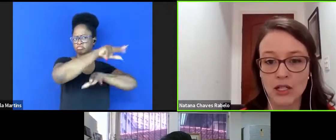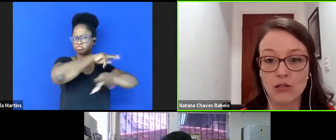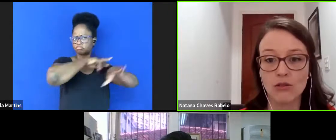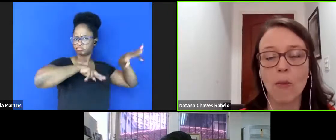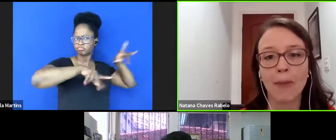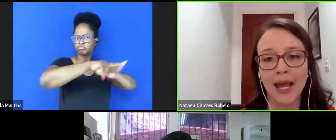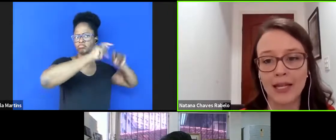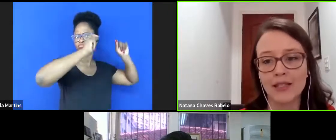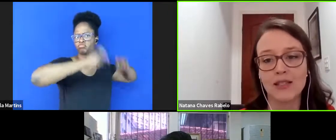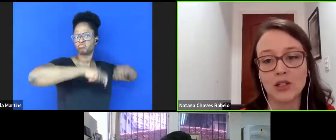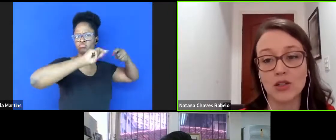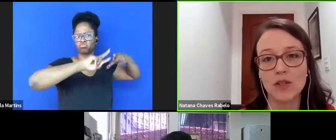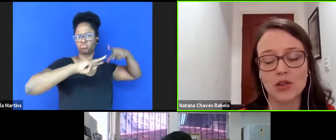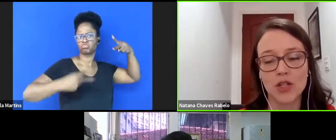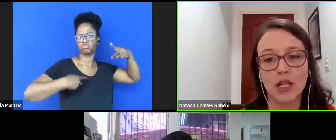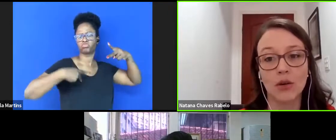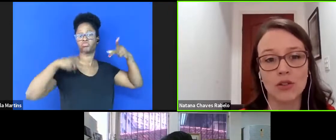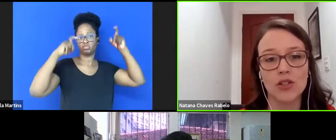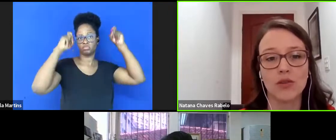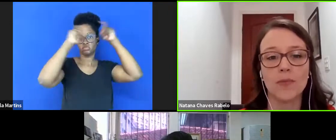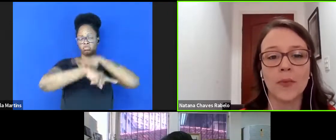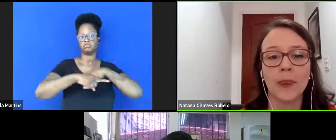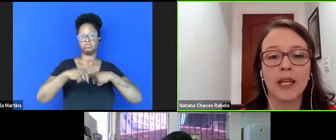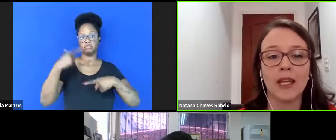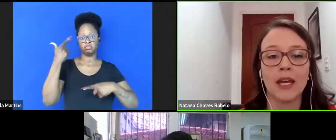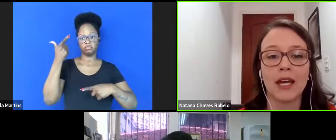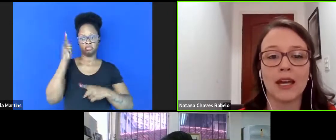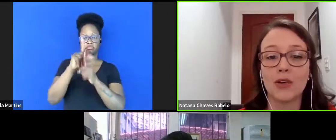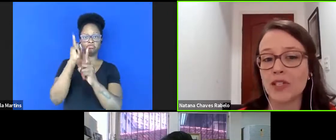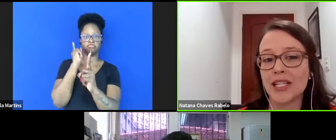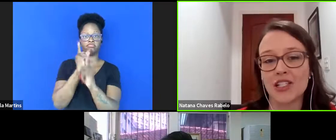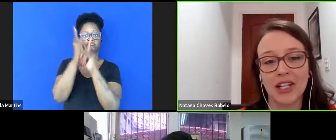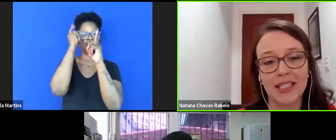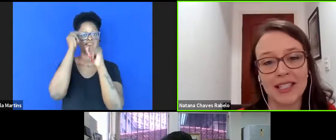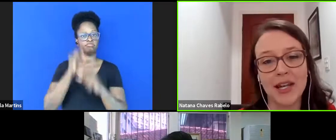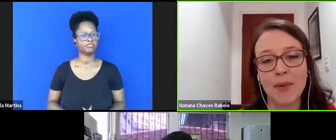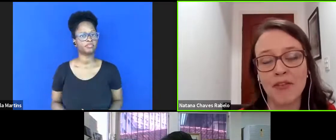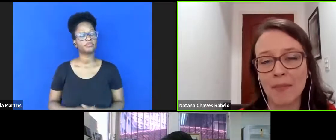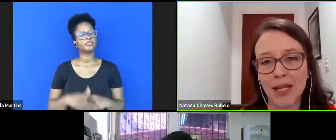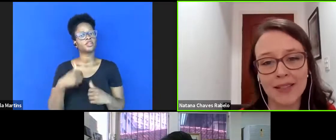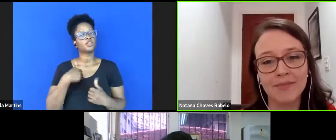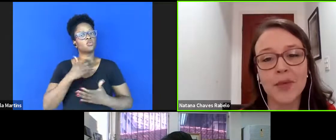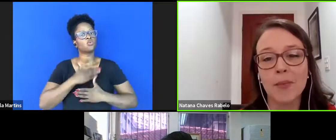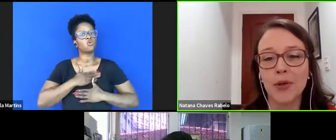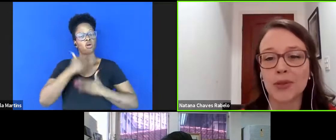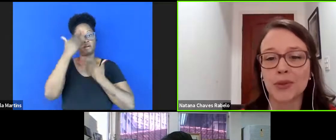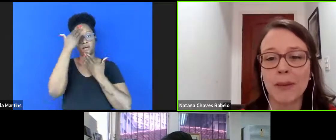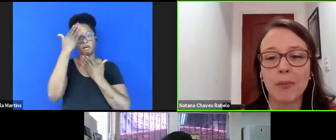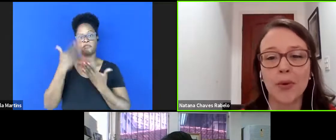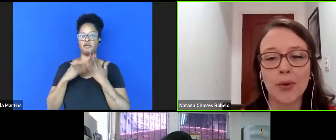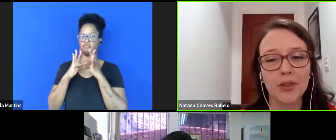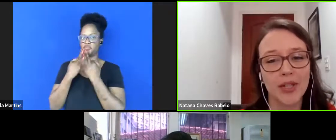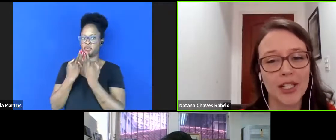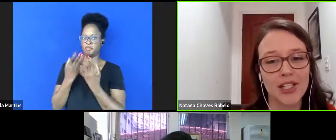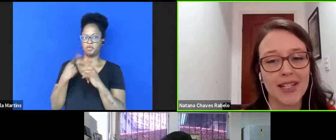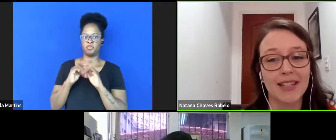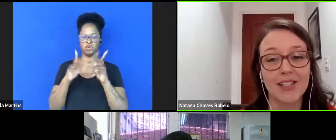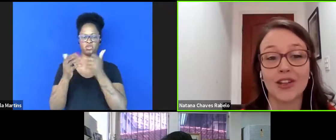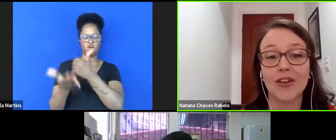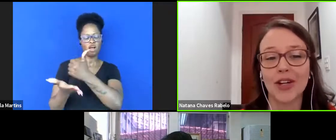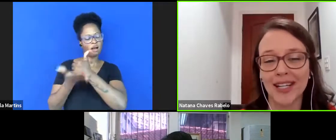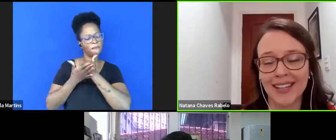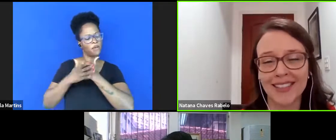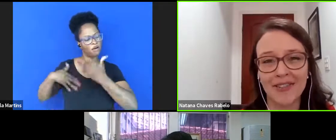condições genéticas complexas e de difícil diagnóstico. Gostaria de agradecer à minha família por todo o apoio durante